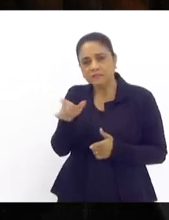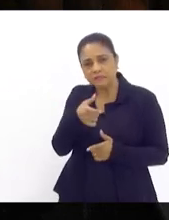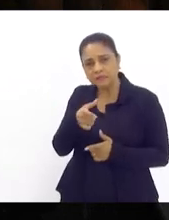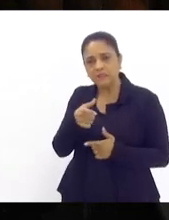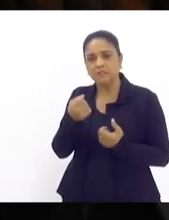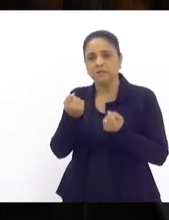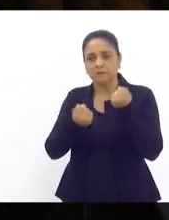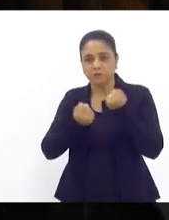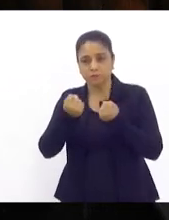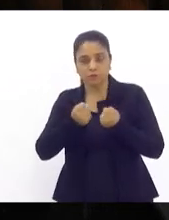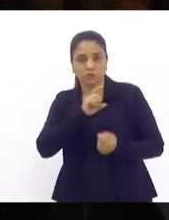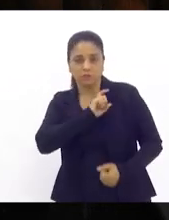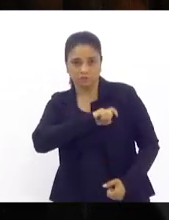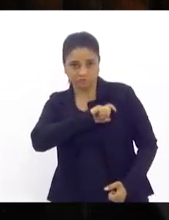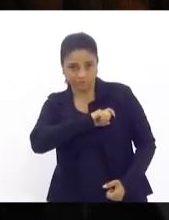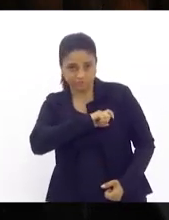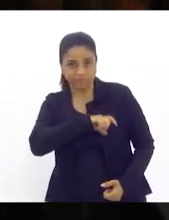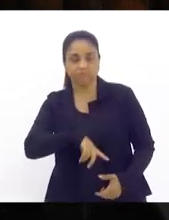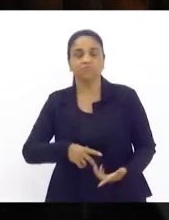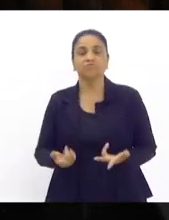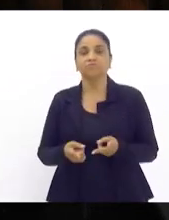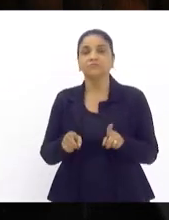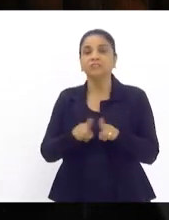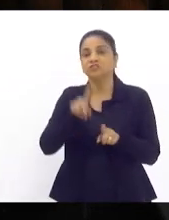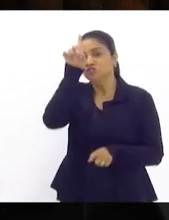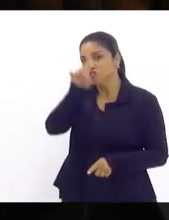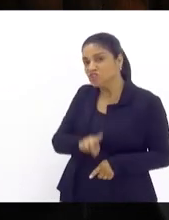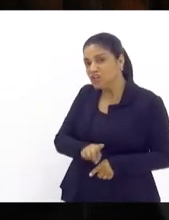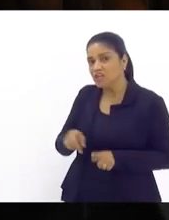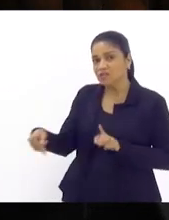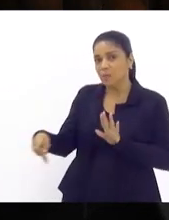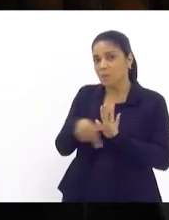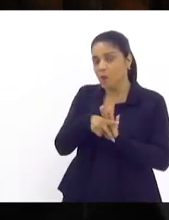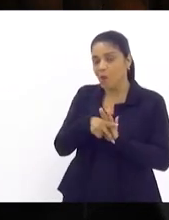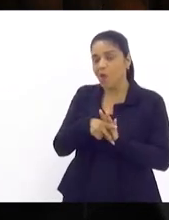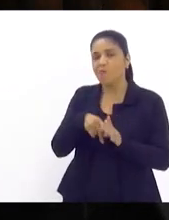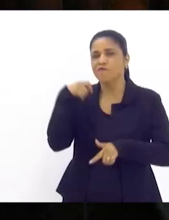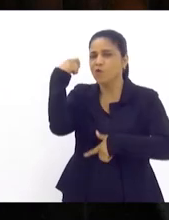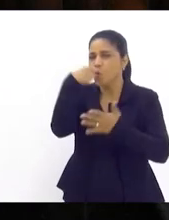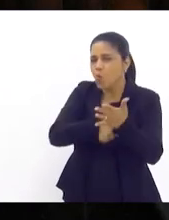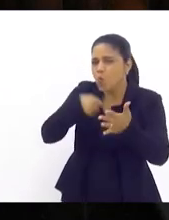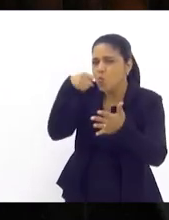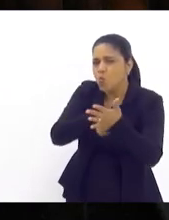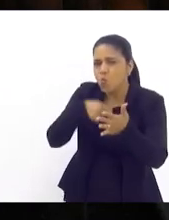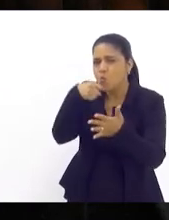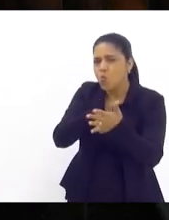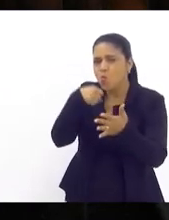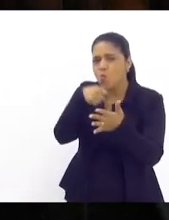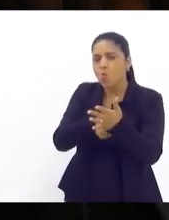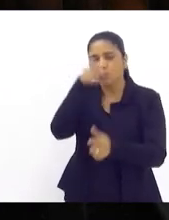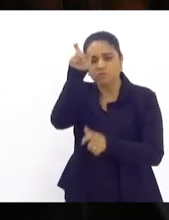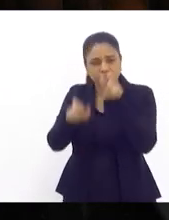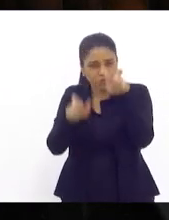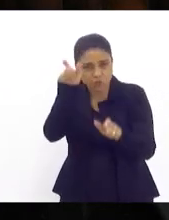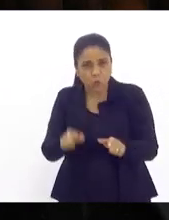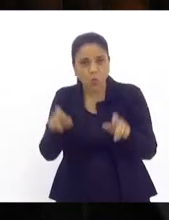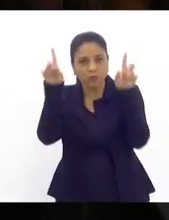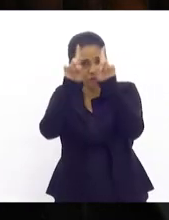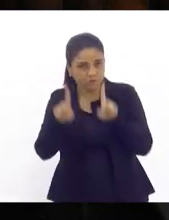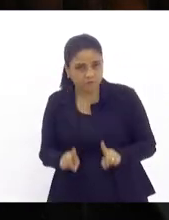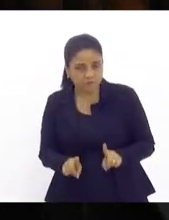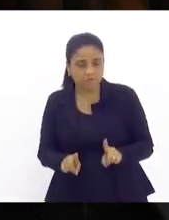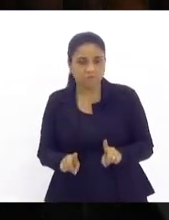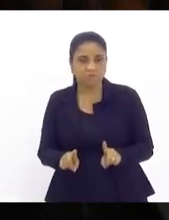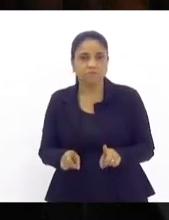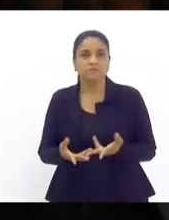Habilitação. Esses são alguns direitos que foram luta das pessoas com deficiência,